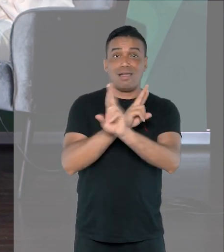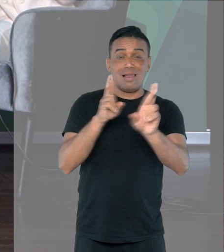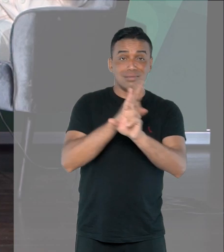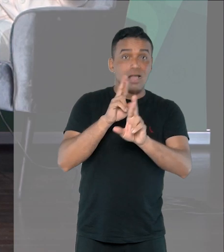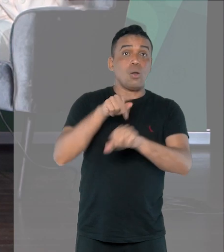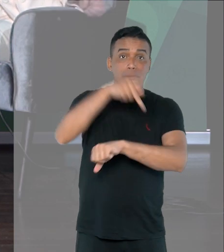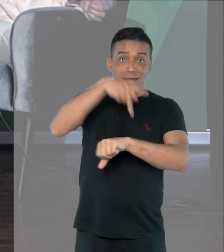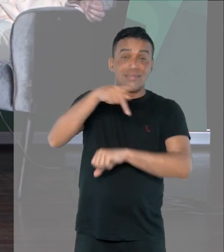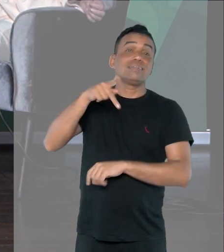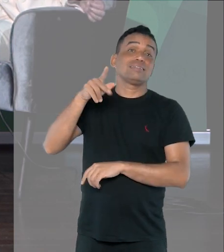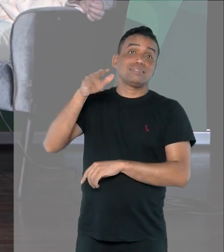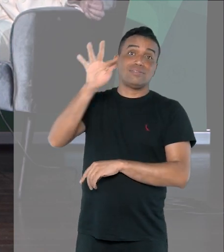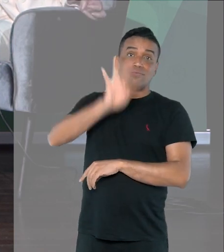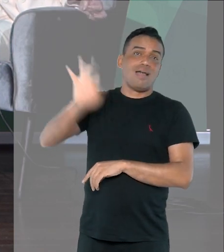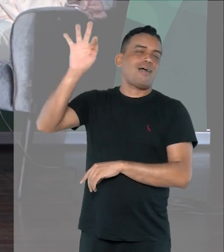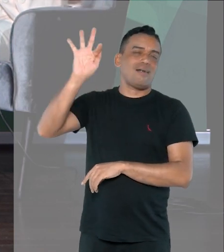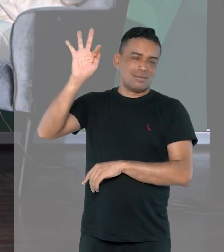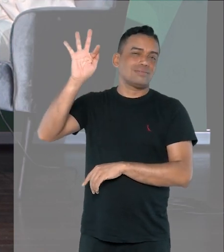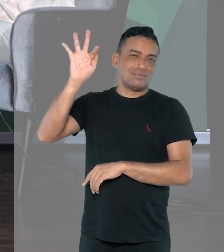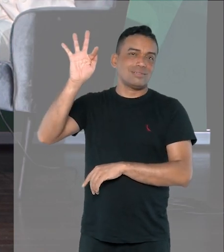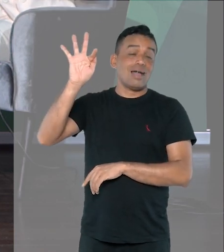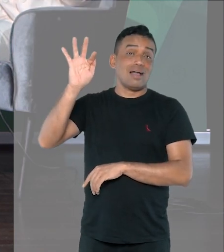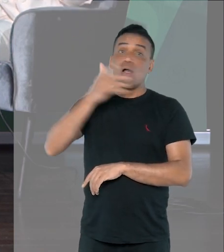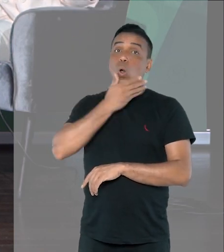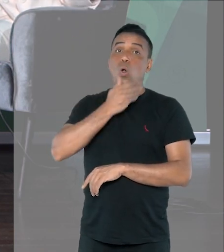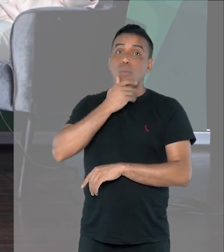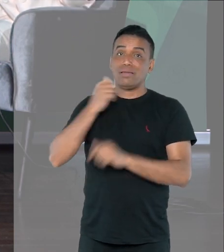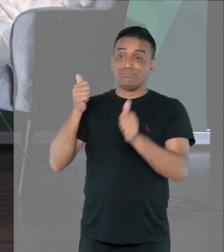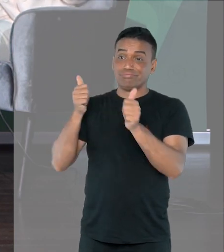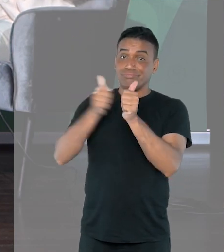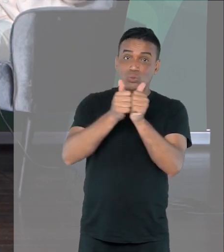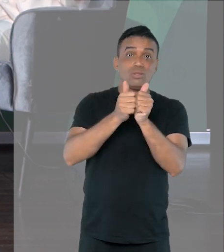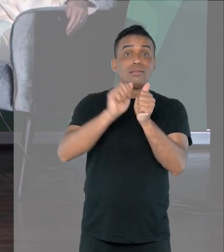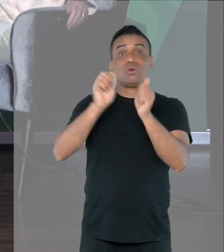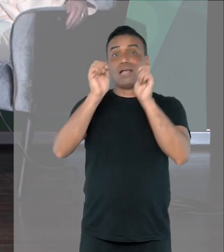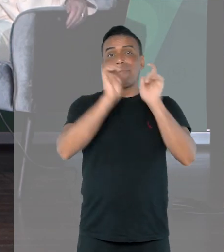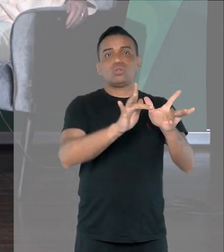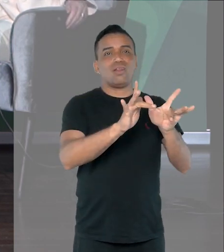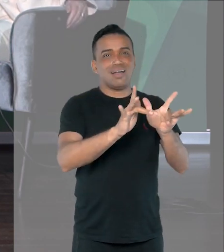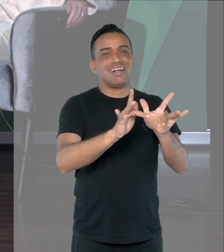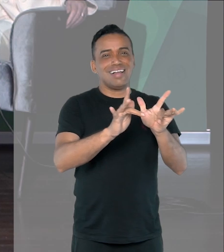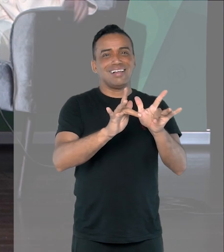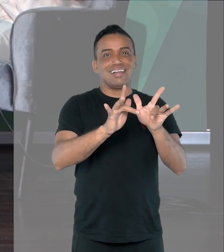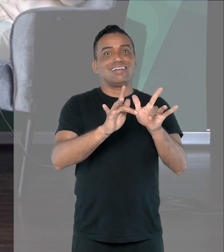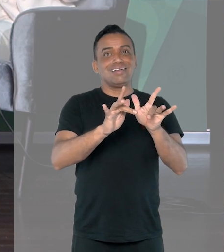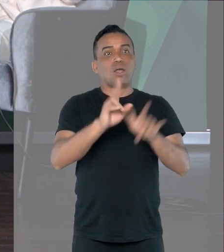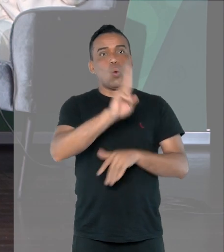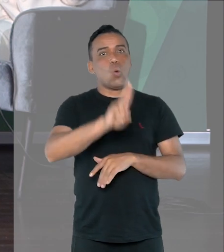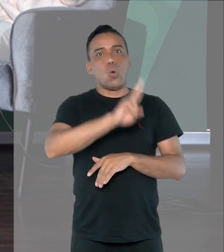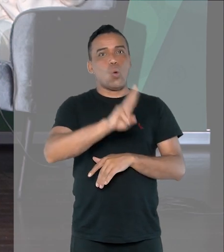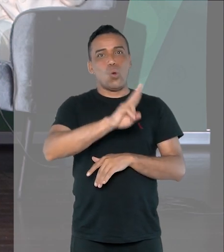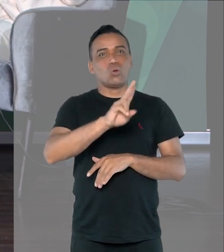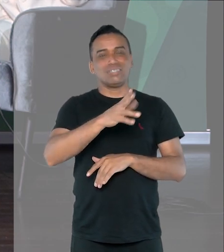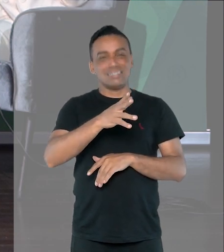todos, inclusive o Blaise Cendrars, que depois vai abandoná-los, né, rapidamente, né, quando eles deixaram de ser úteis,